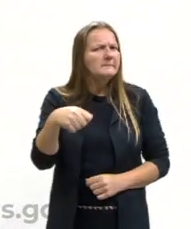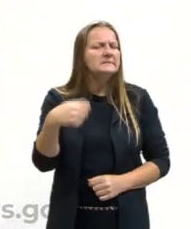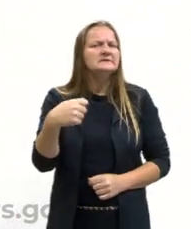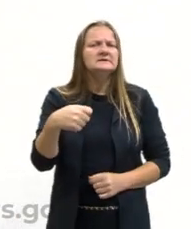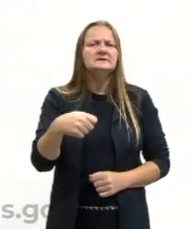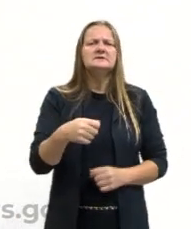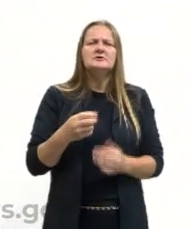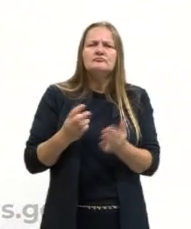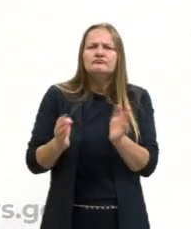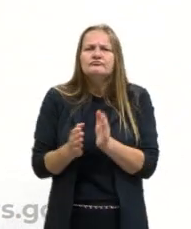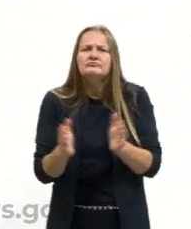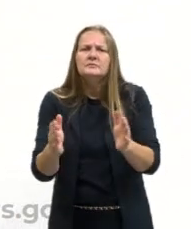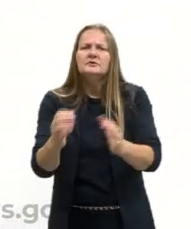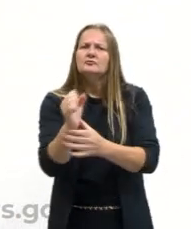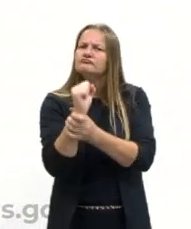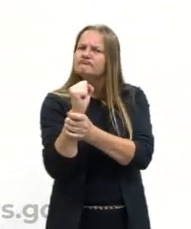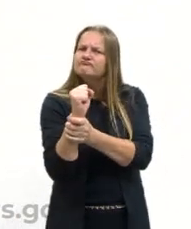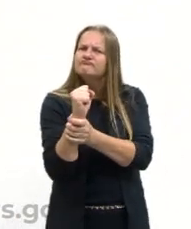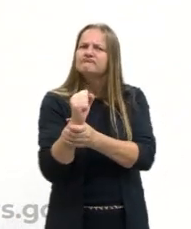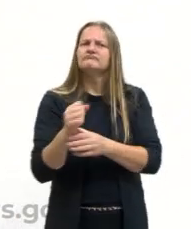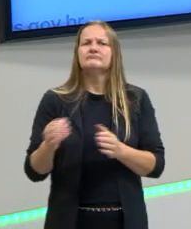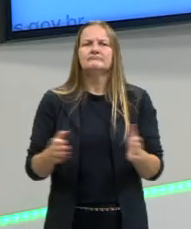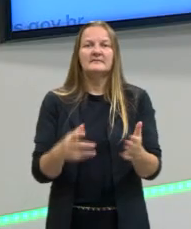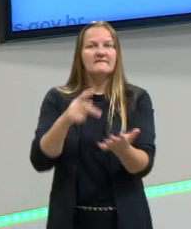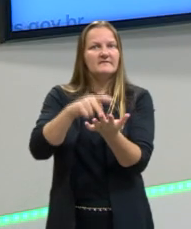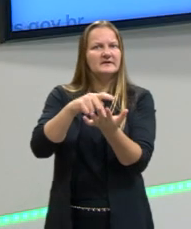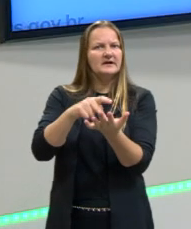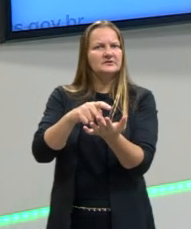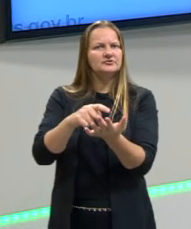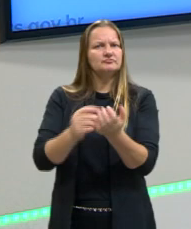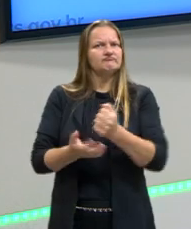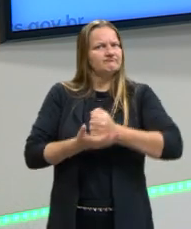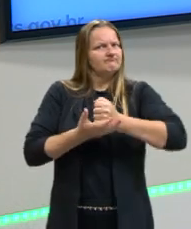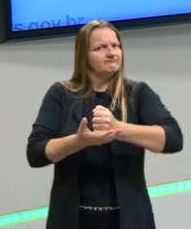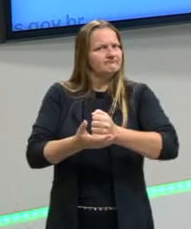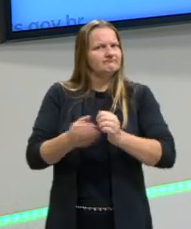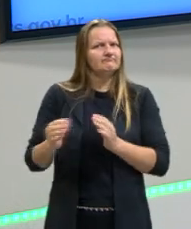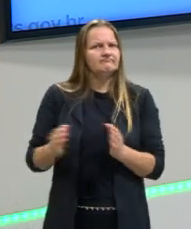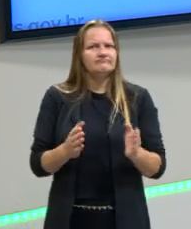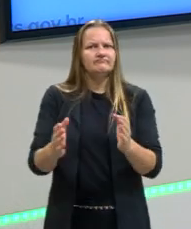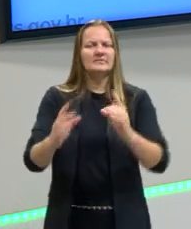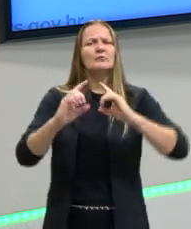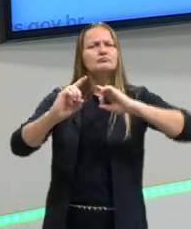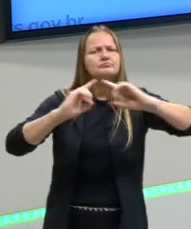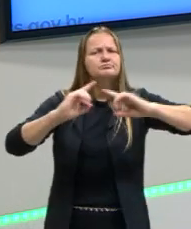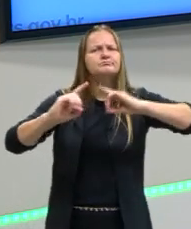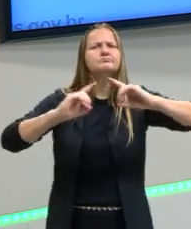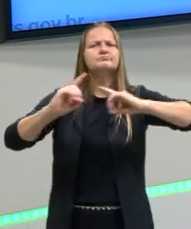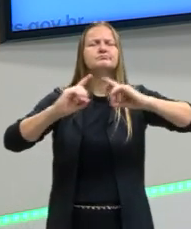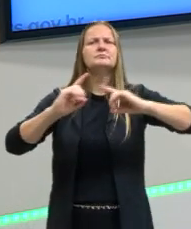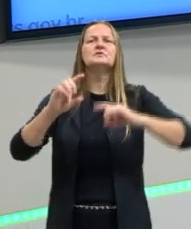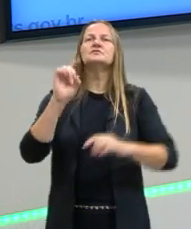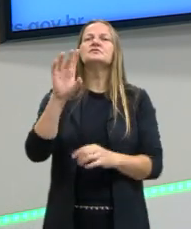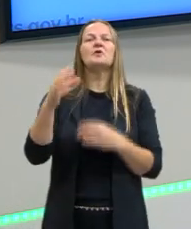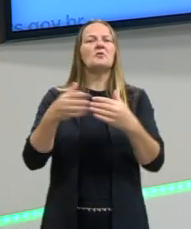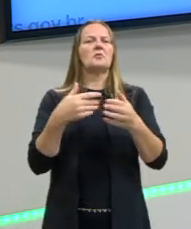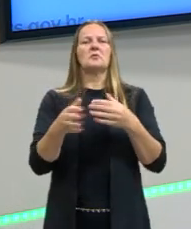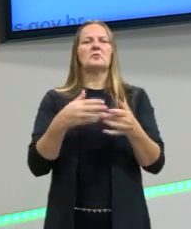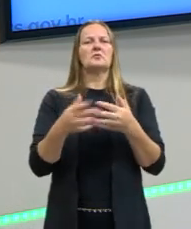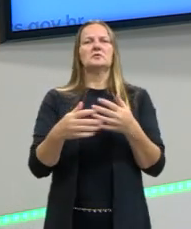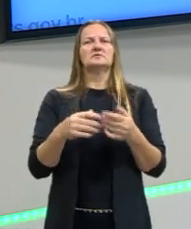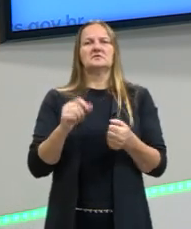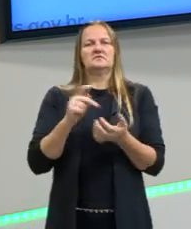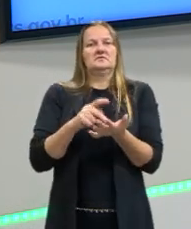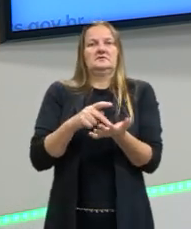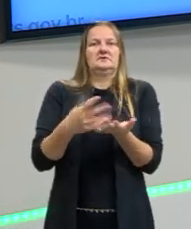alguns caminhos mais seguros a verdade precisa ser melhor definida melhor de alongada do que qualquer coisa